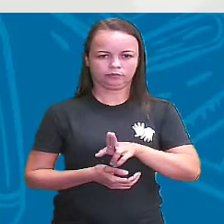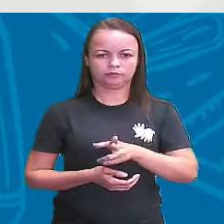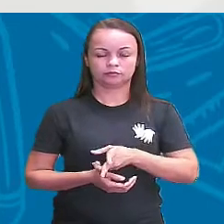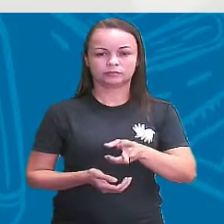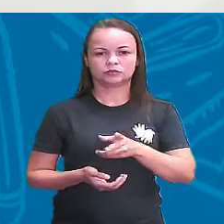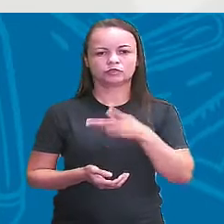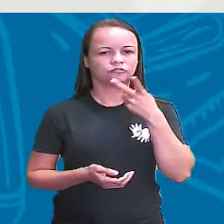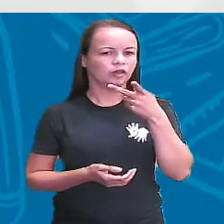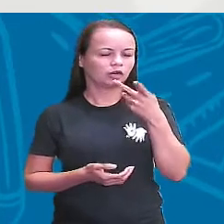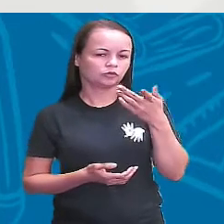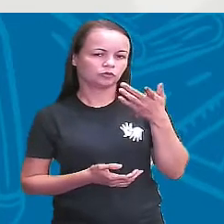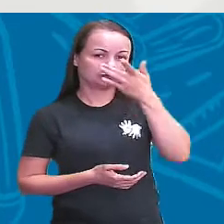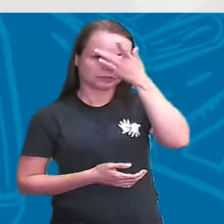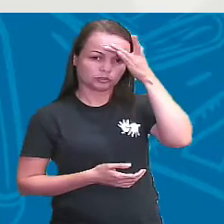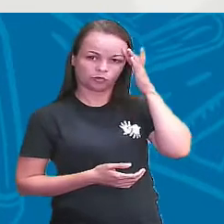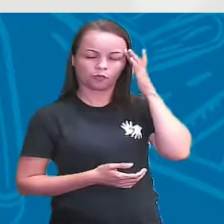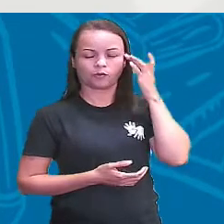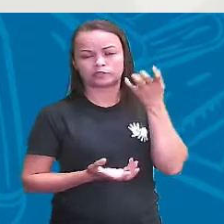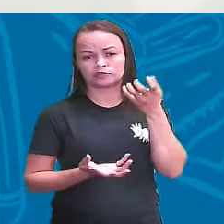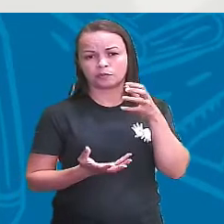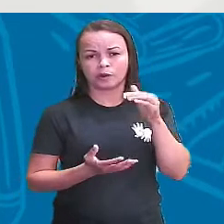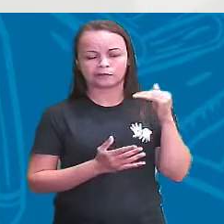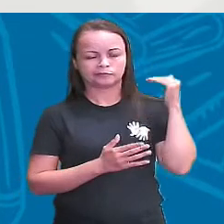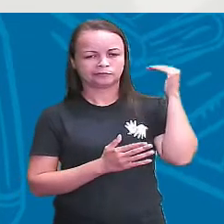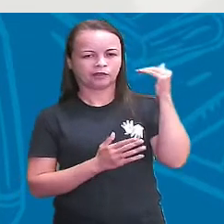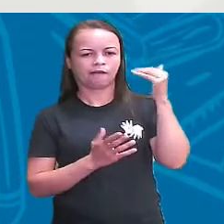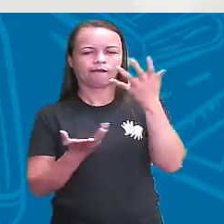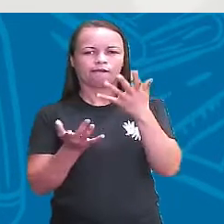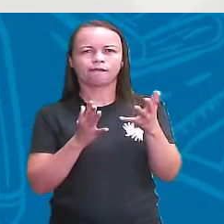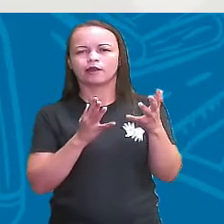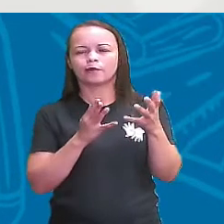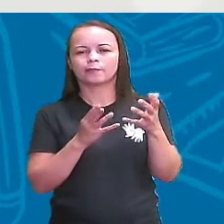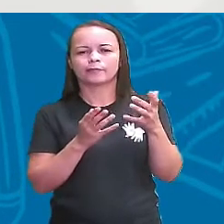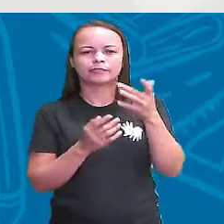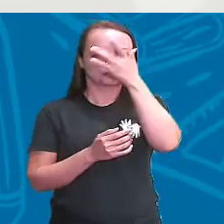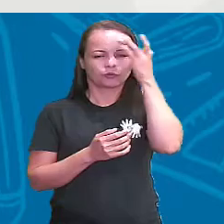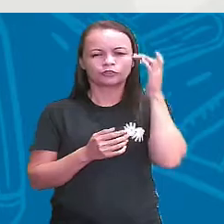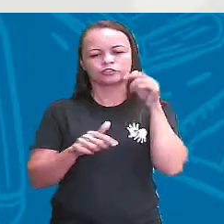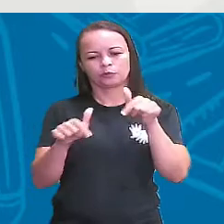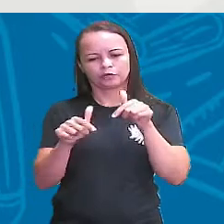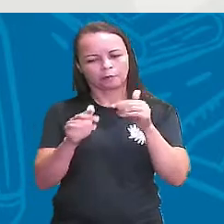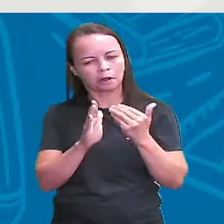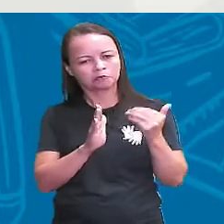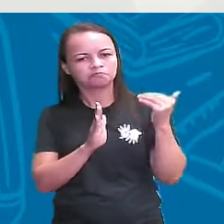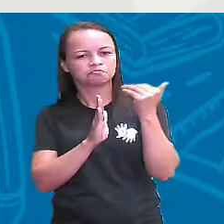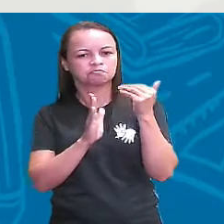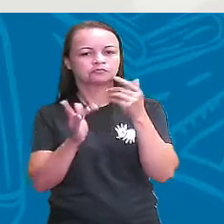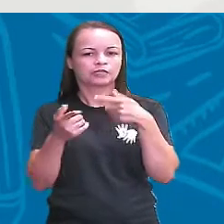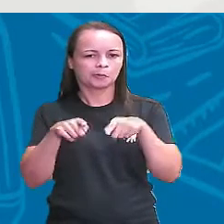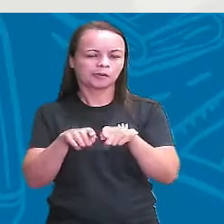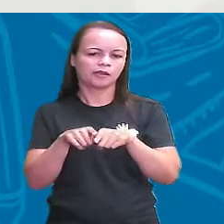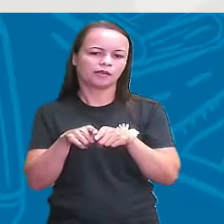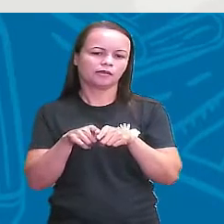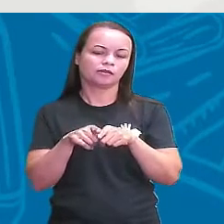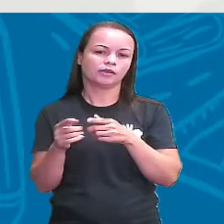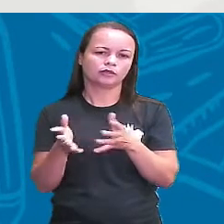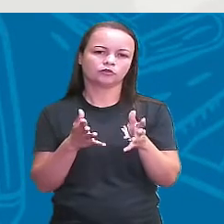a gente está falando com pessoas mais velhas ou pessoas que exercem um cargo superior a nós, ou quando a gente quer